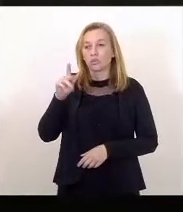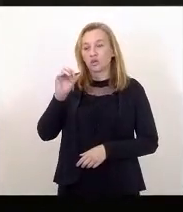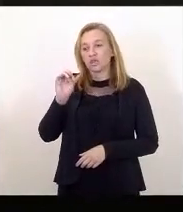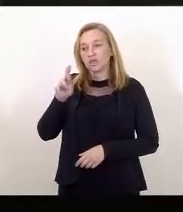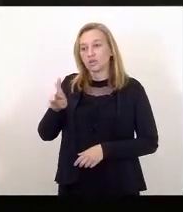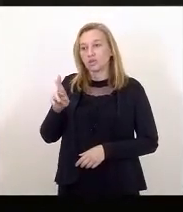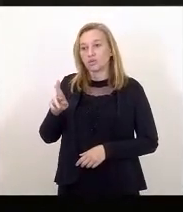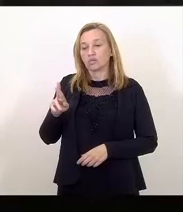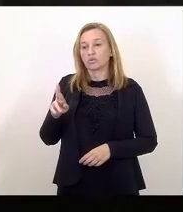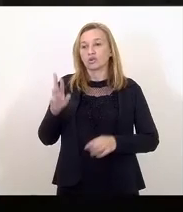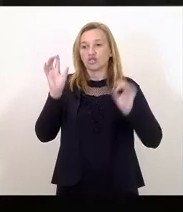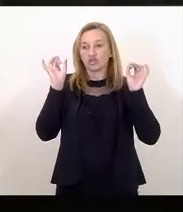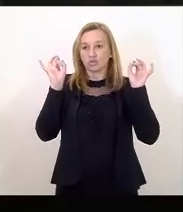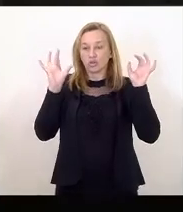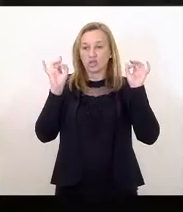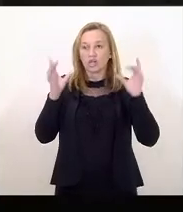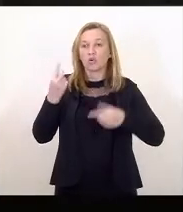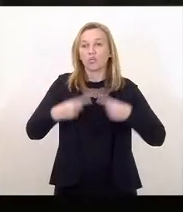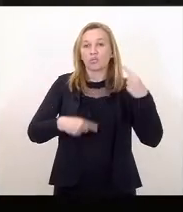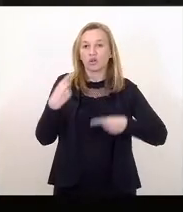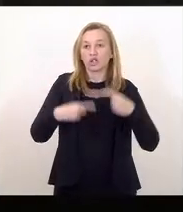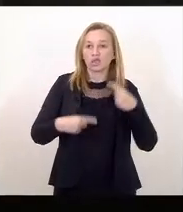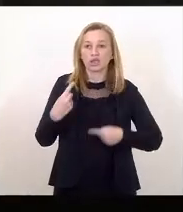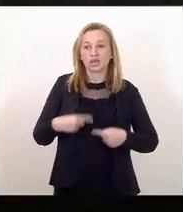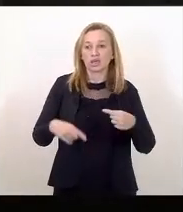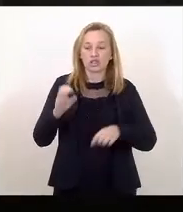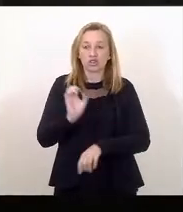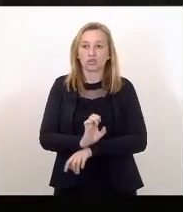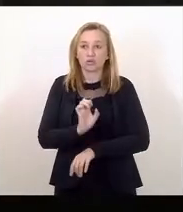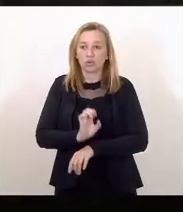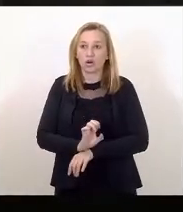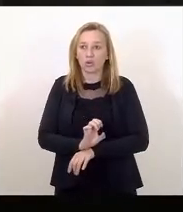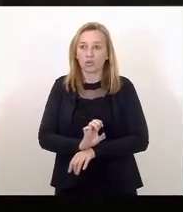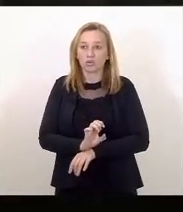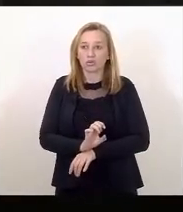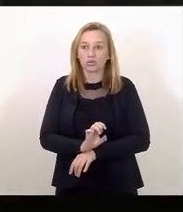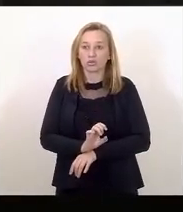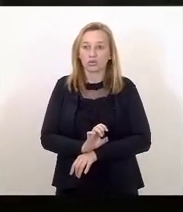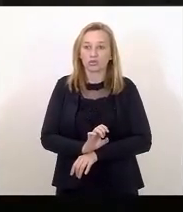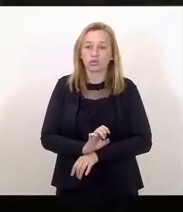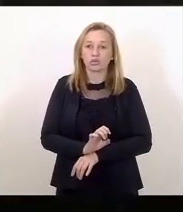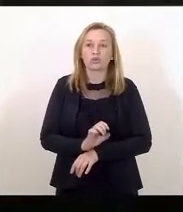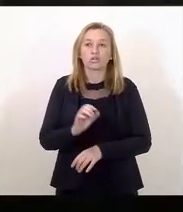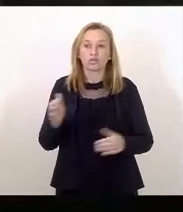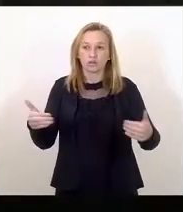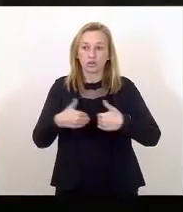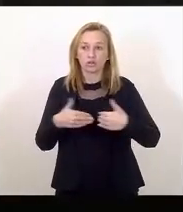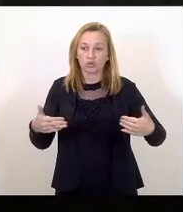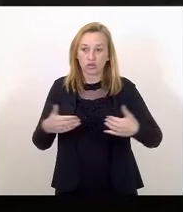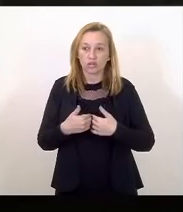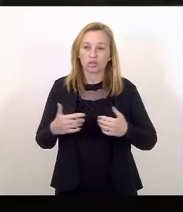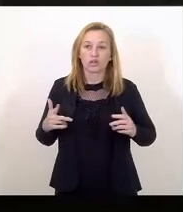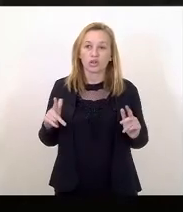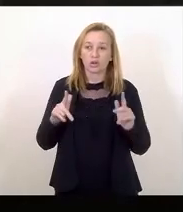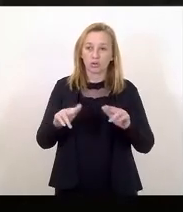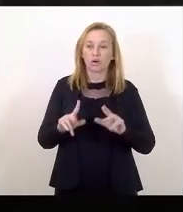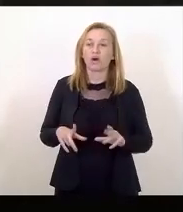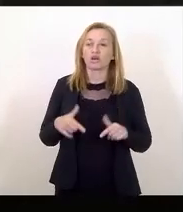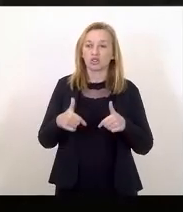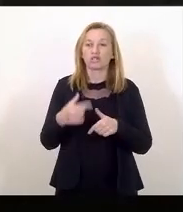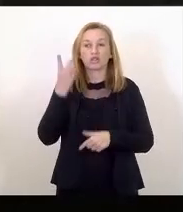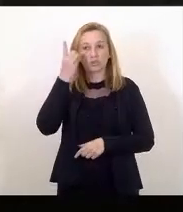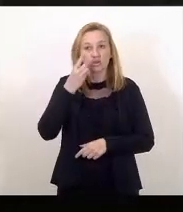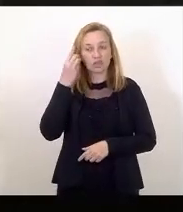estabelecer uma política estadual dos direitos dos autistas terá o mesmo efeito, deputado